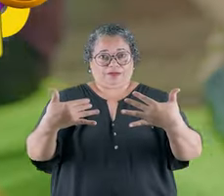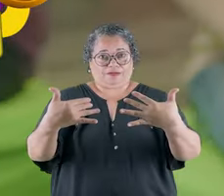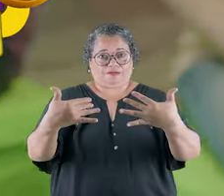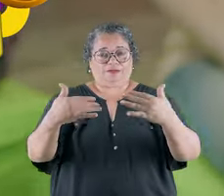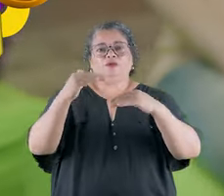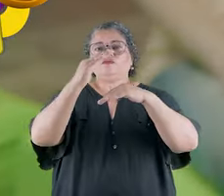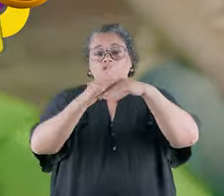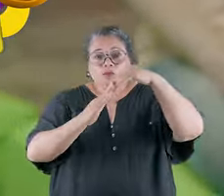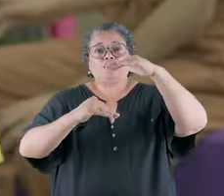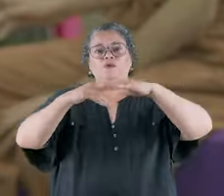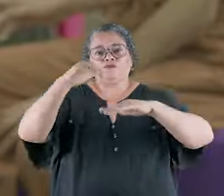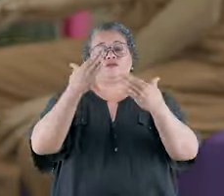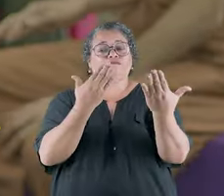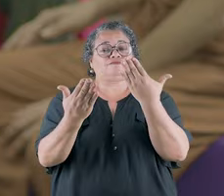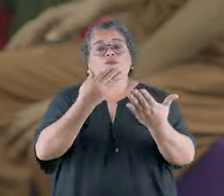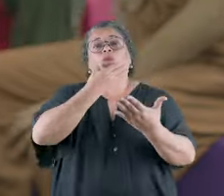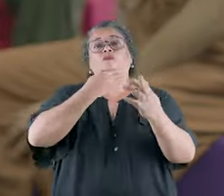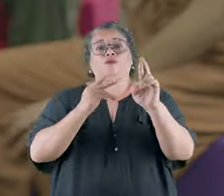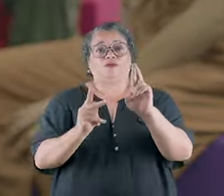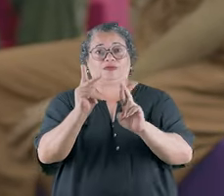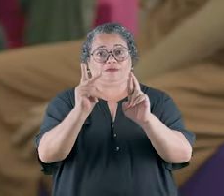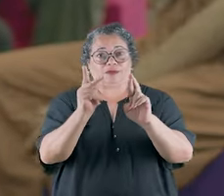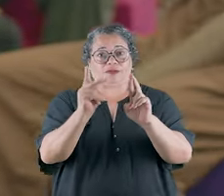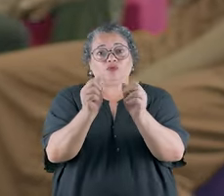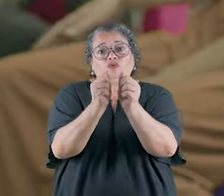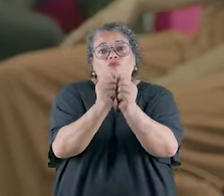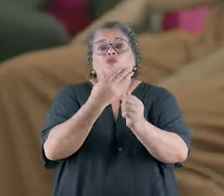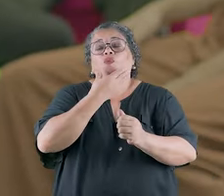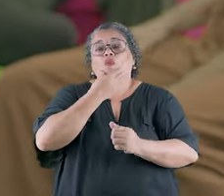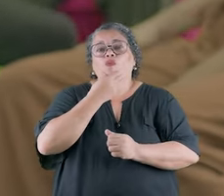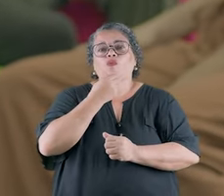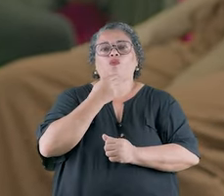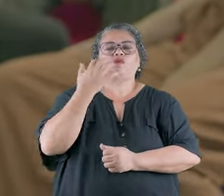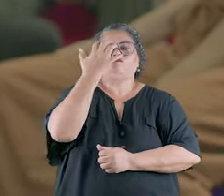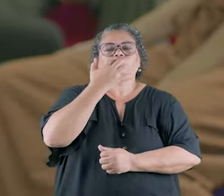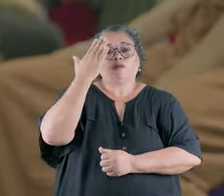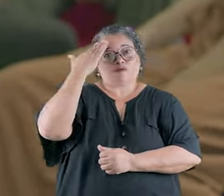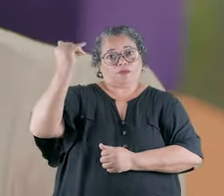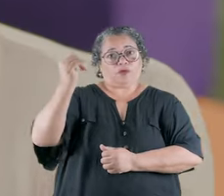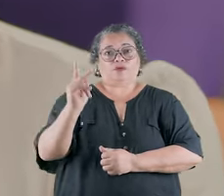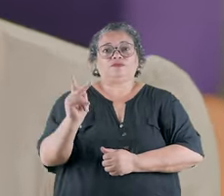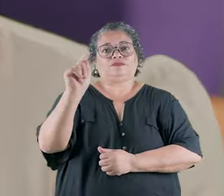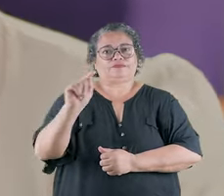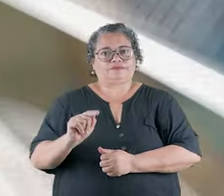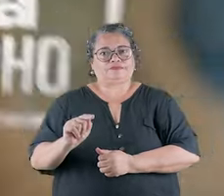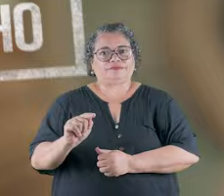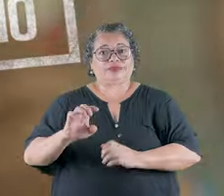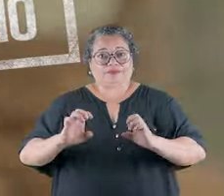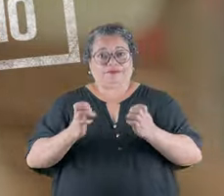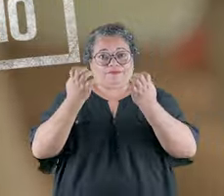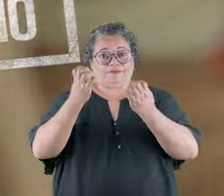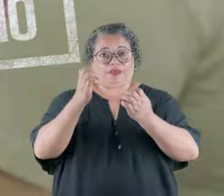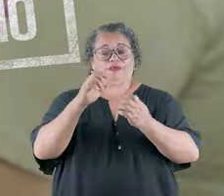atrações incríveis. O psicólogo Rossandro Klingey e Condzilla, o gênio que mudou o funk no Brasil. O Congresso da Juventude